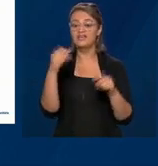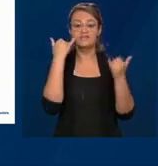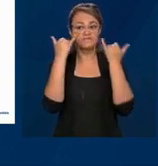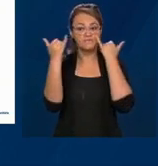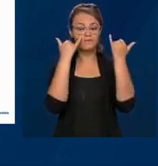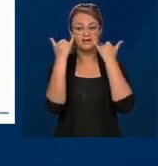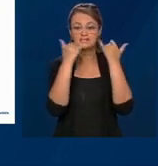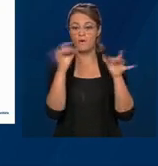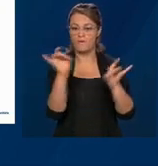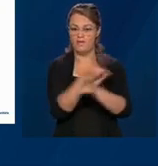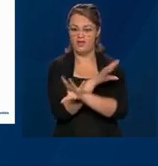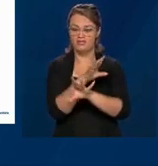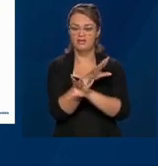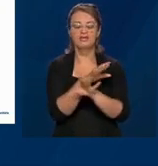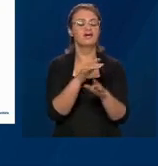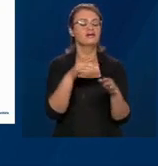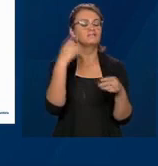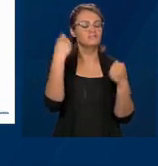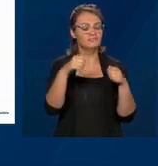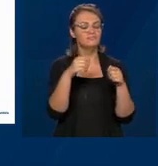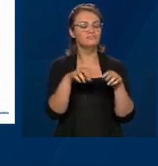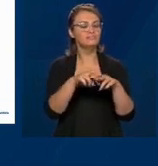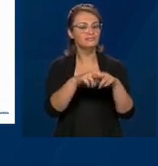dados revisados